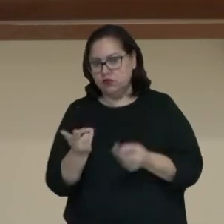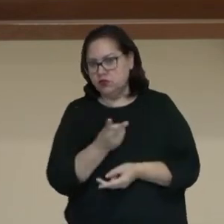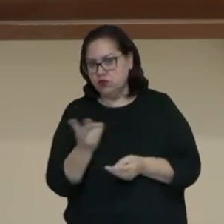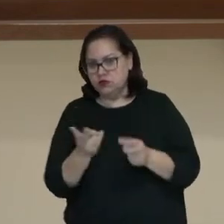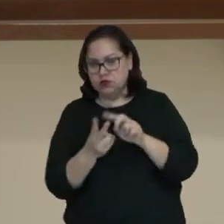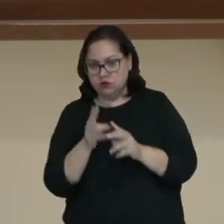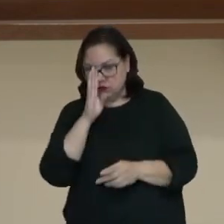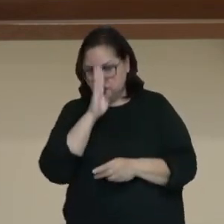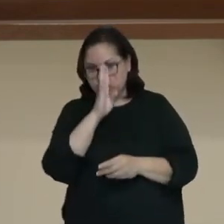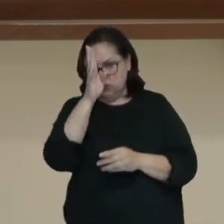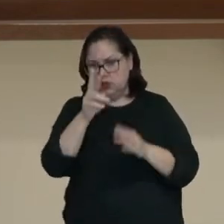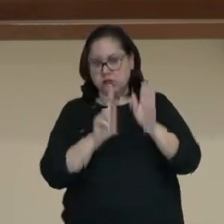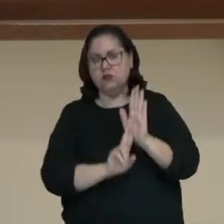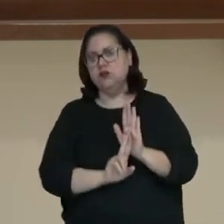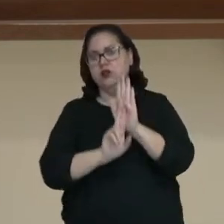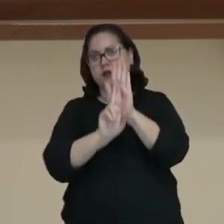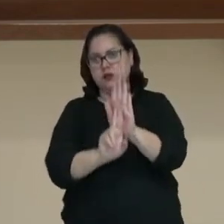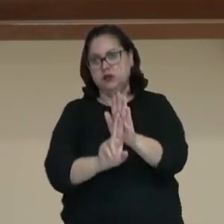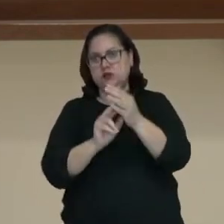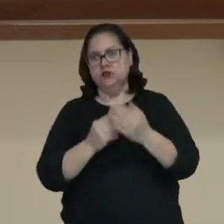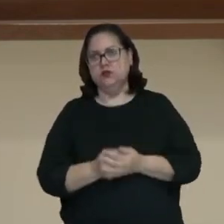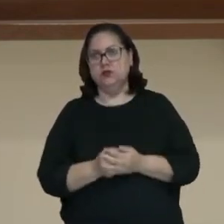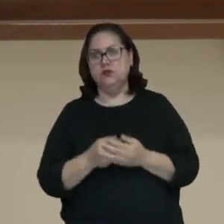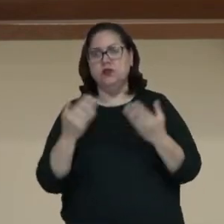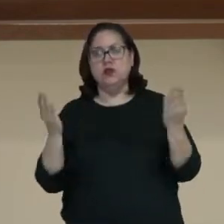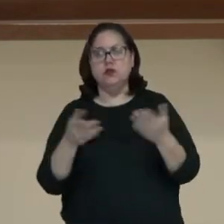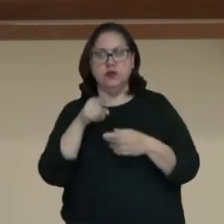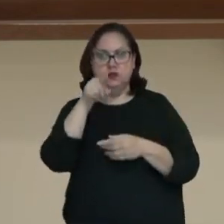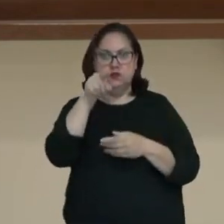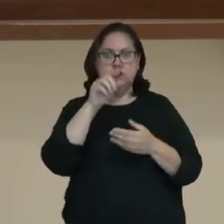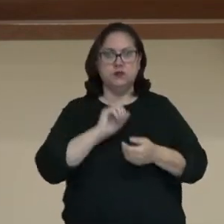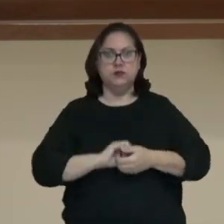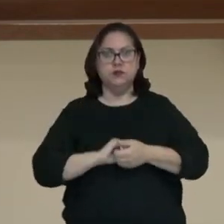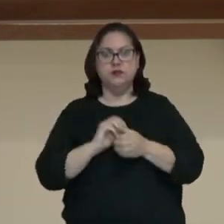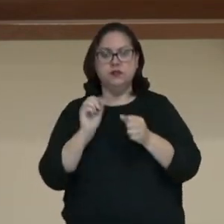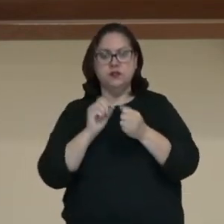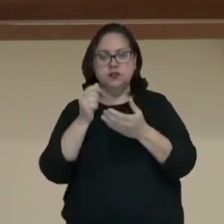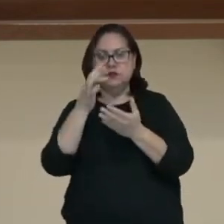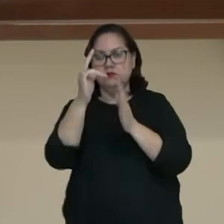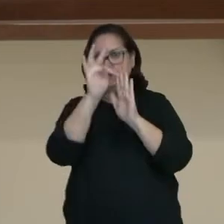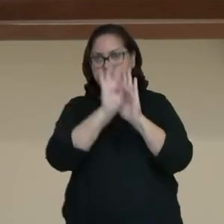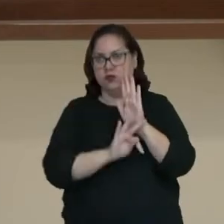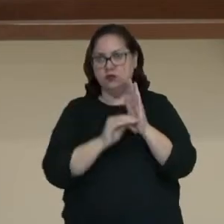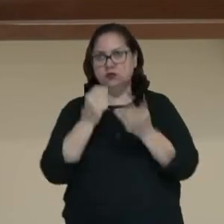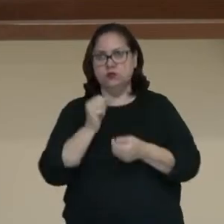né? O direto e o representativo. Então agora é com você. Pode fazer o texto.